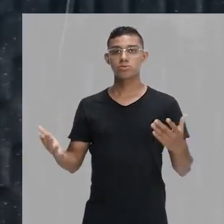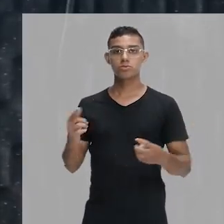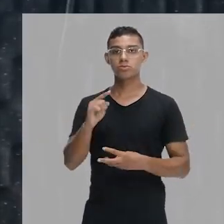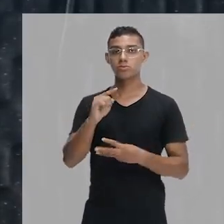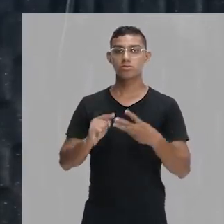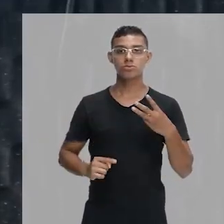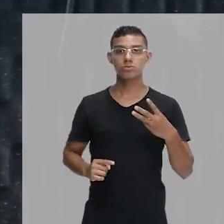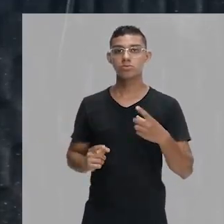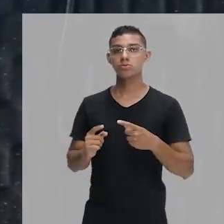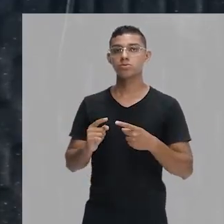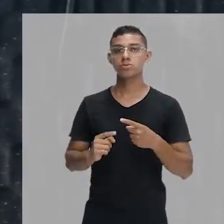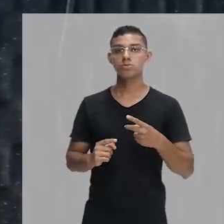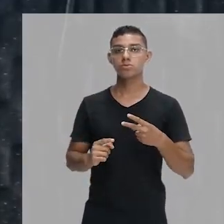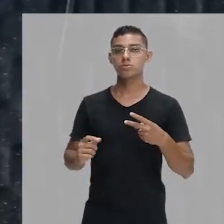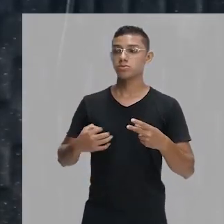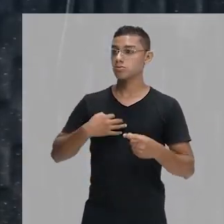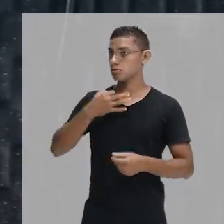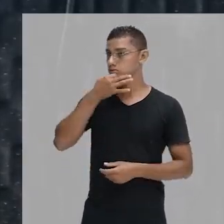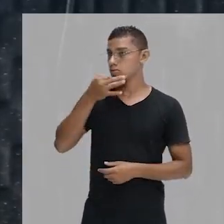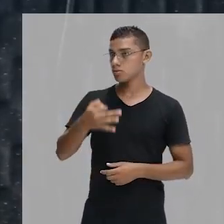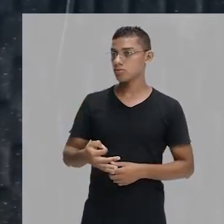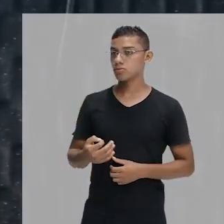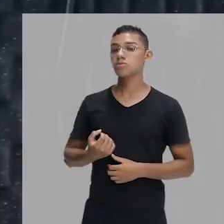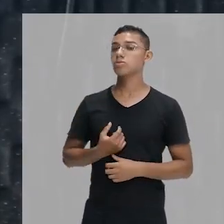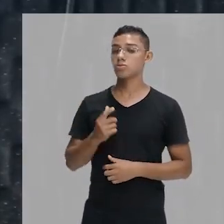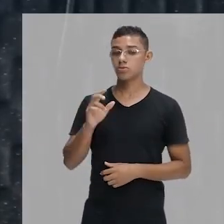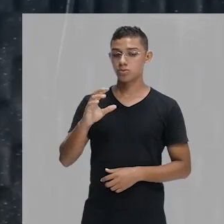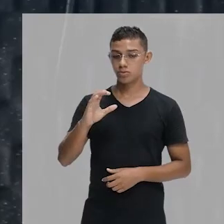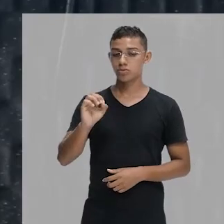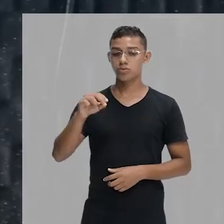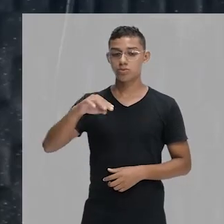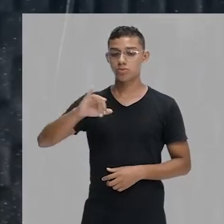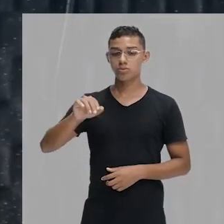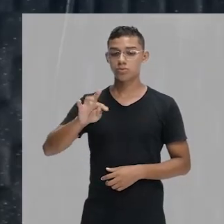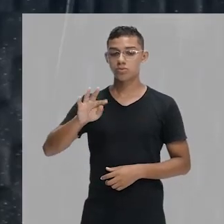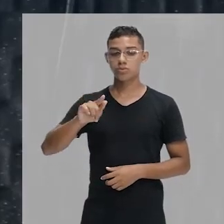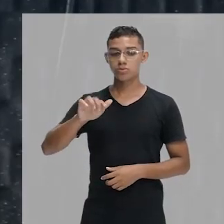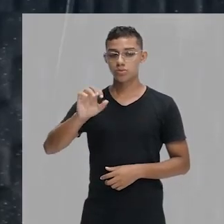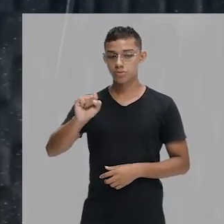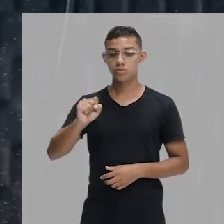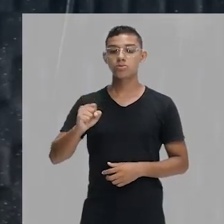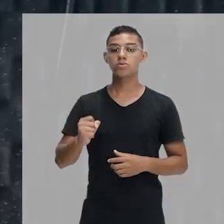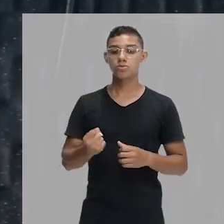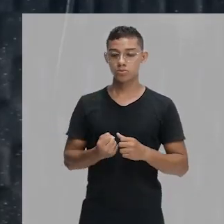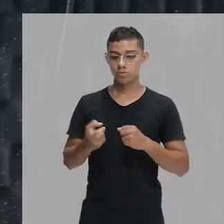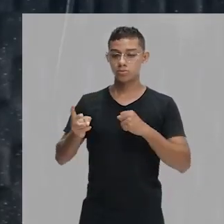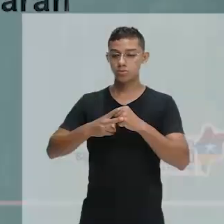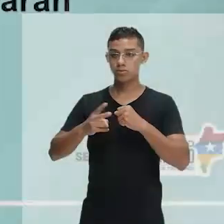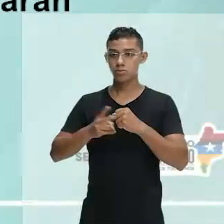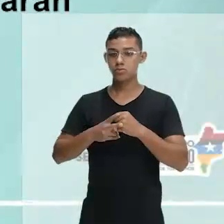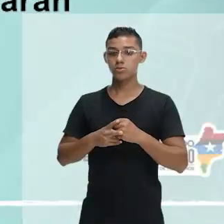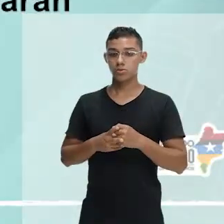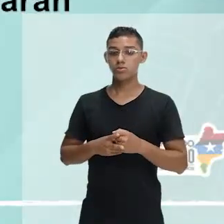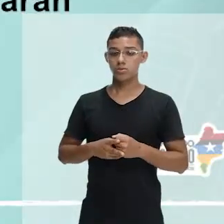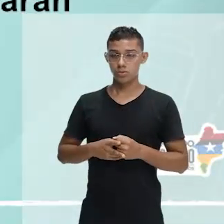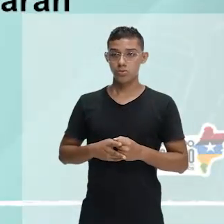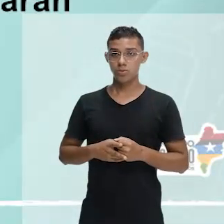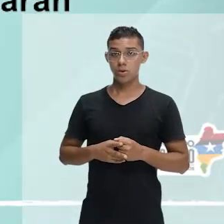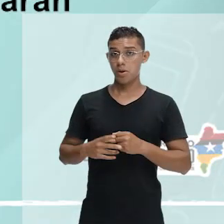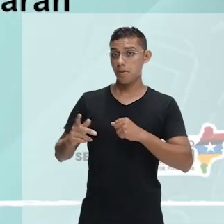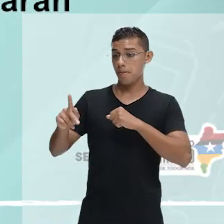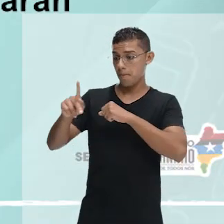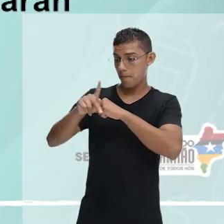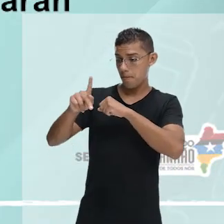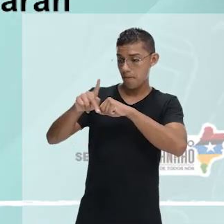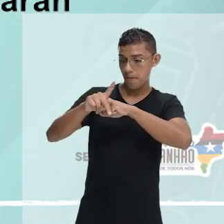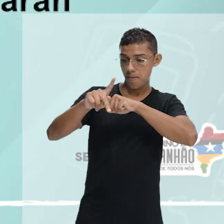são consideradas corretas para conjugar os verbos. Então, vamos lá. Pronombres, quem são